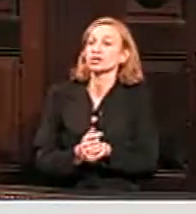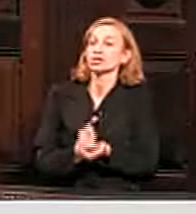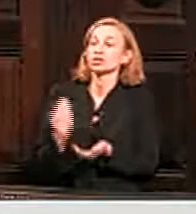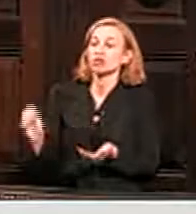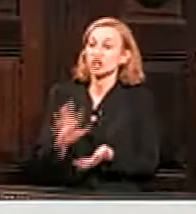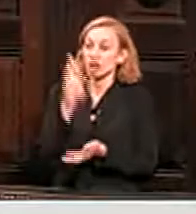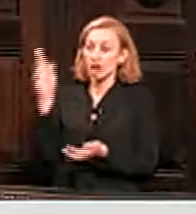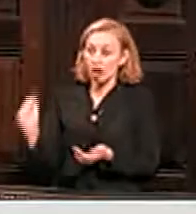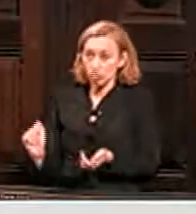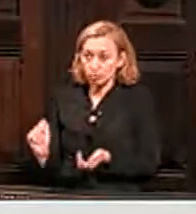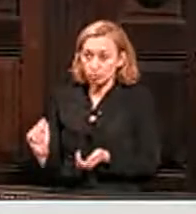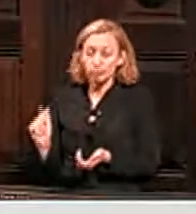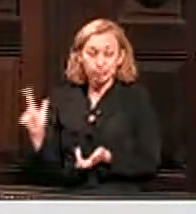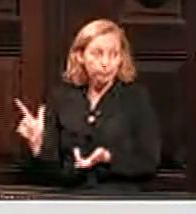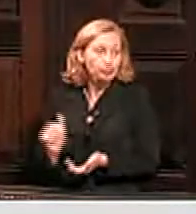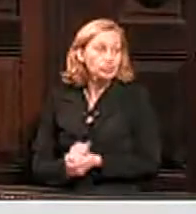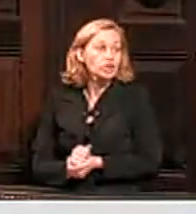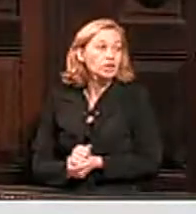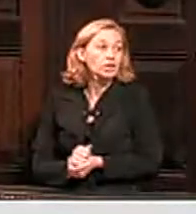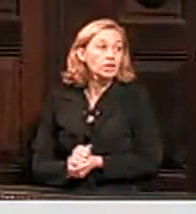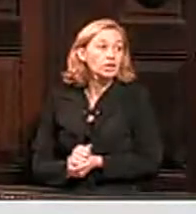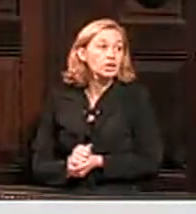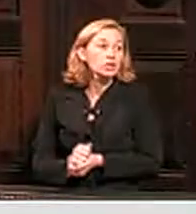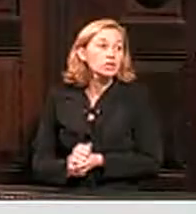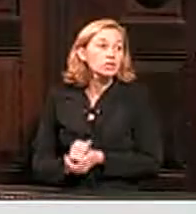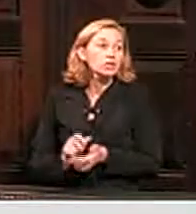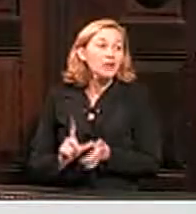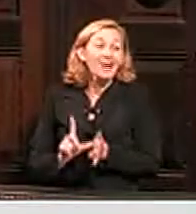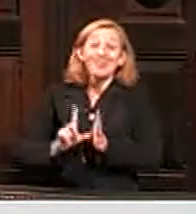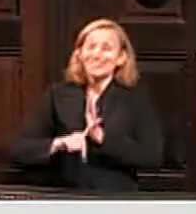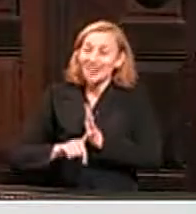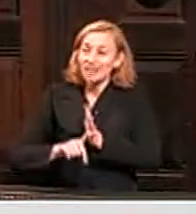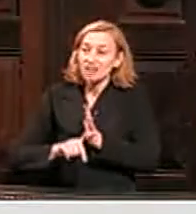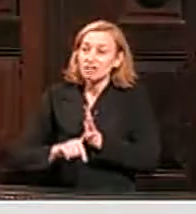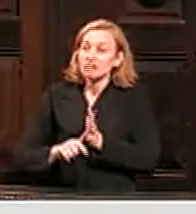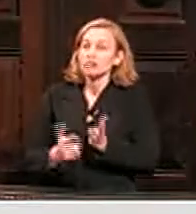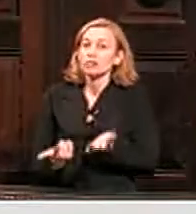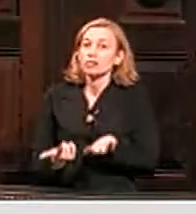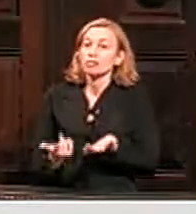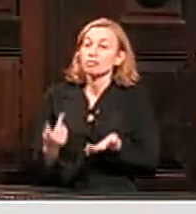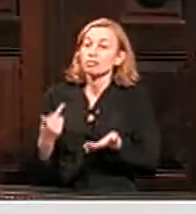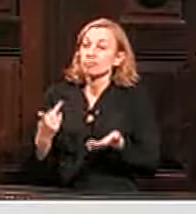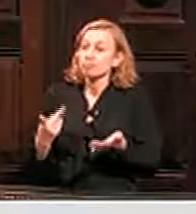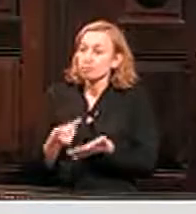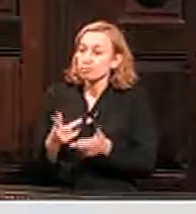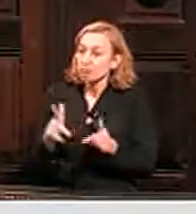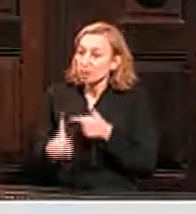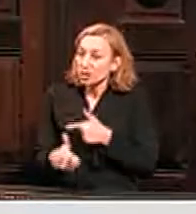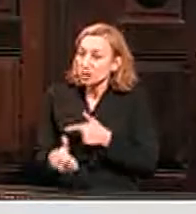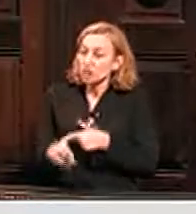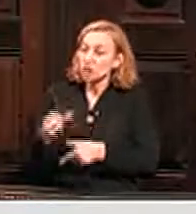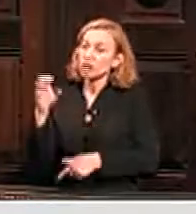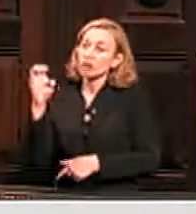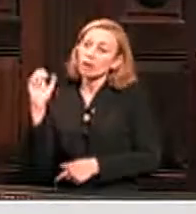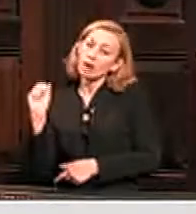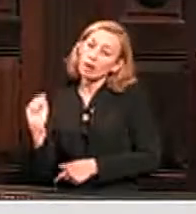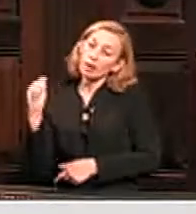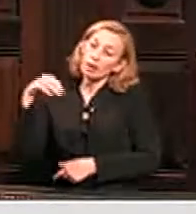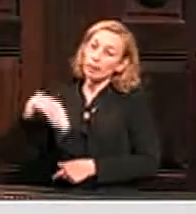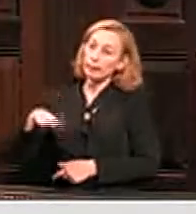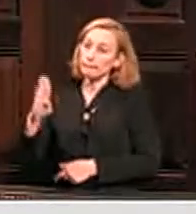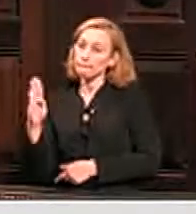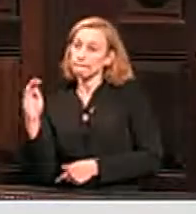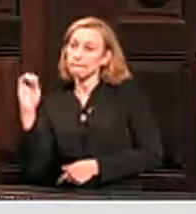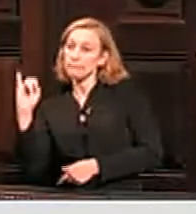área da infraestrutura. É um atraso do ponto de vista ambiental, do ponto de vista logístico, a gente ter